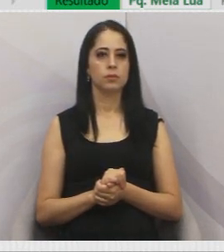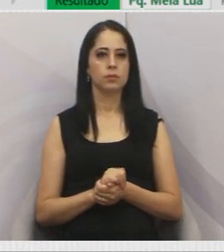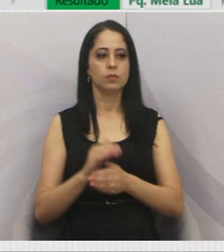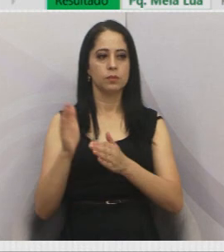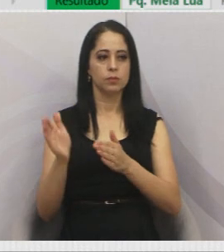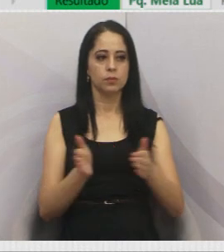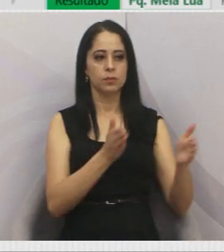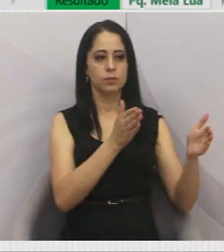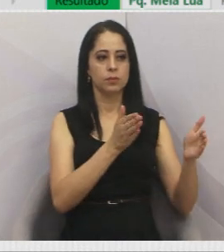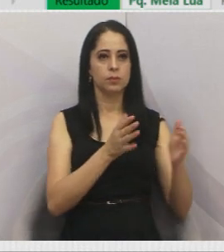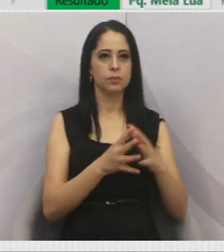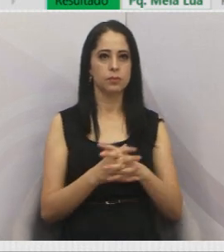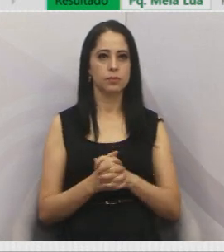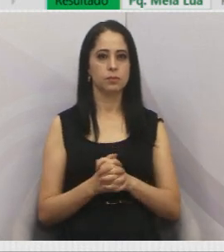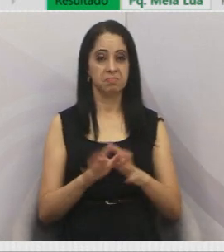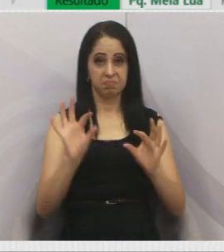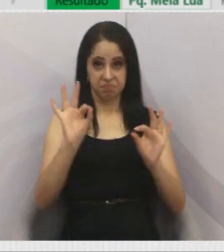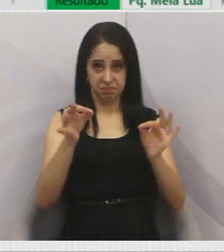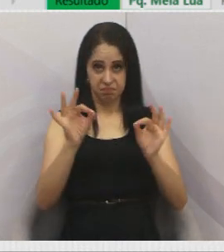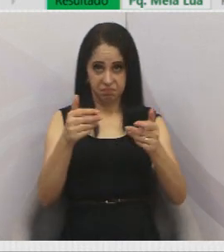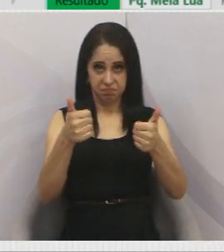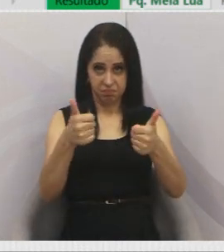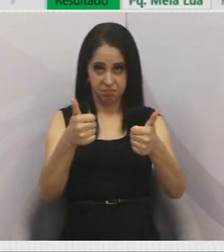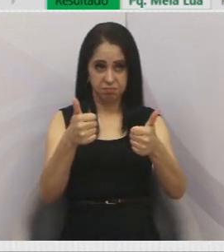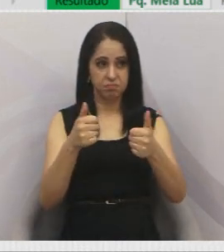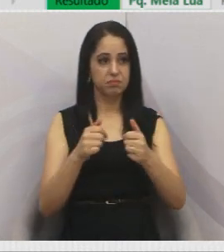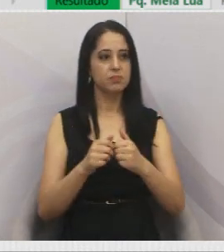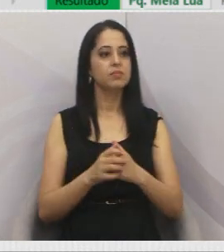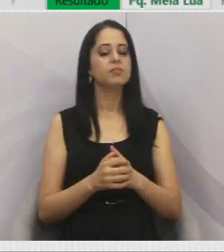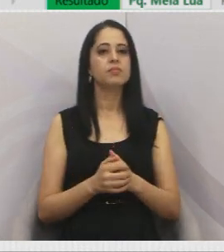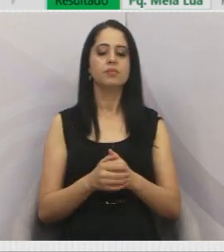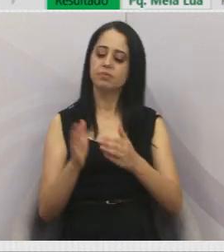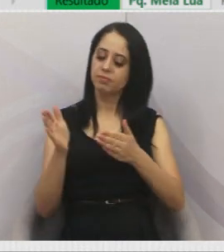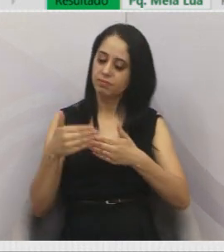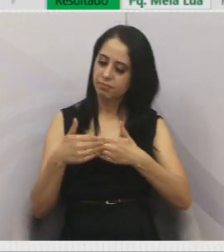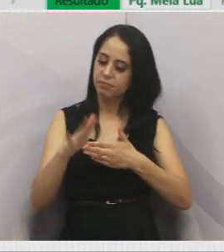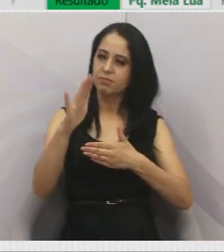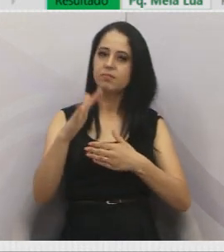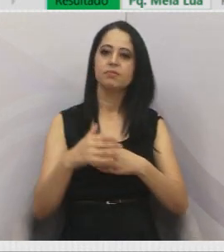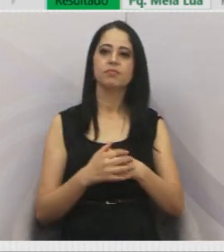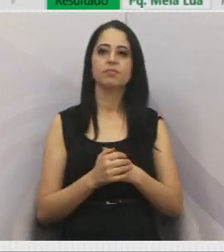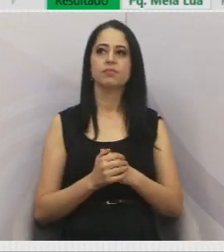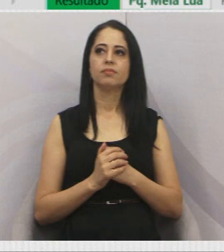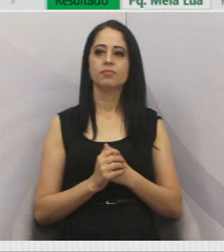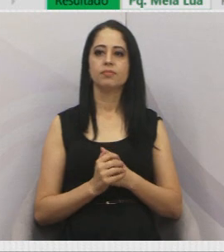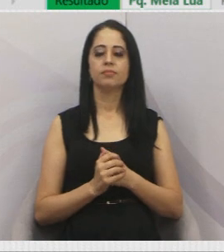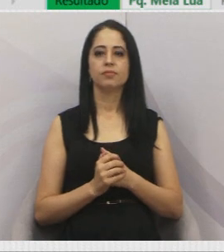Próximo voto. Tudo certo, gente? Tudo certo? Podemos seguir.